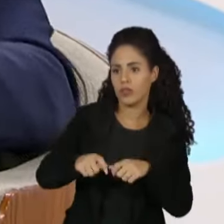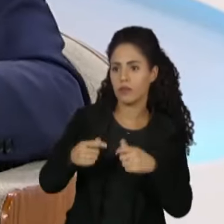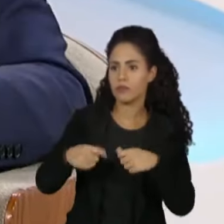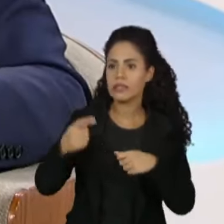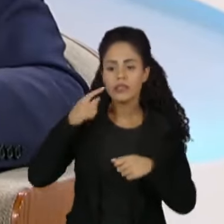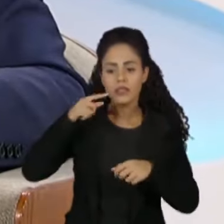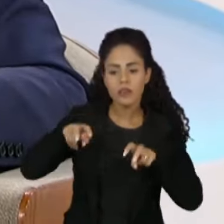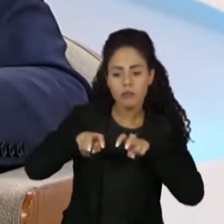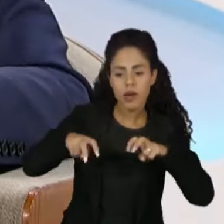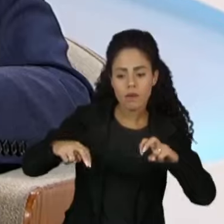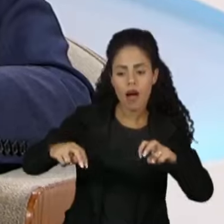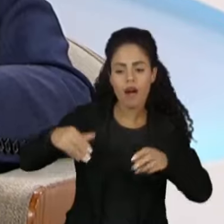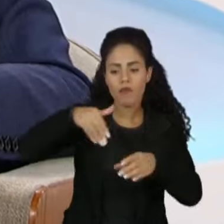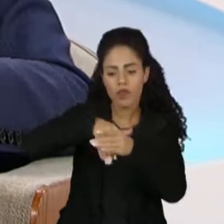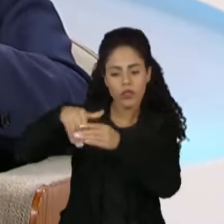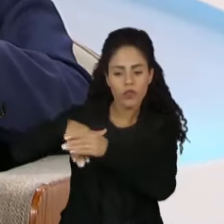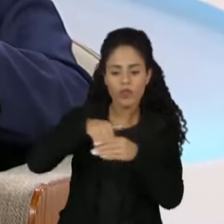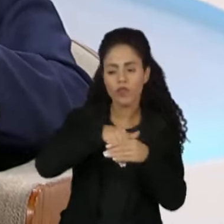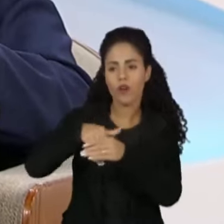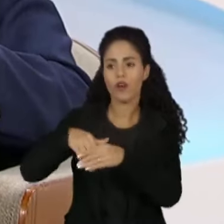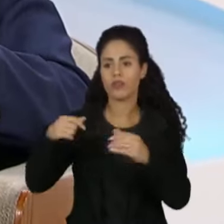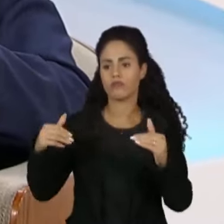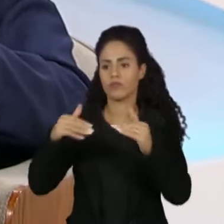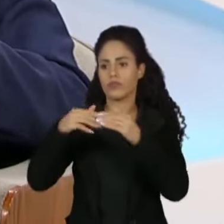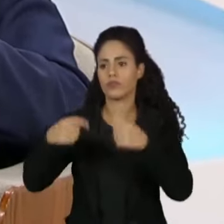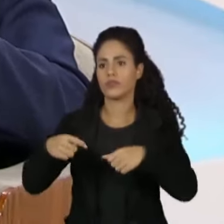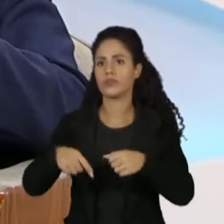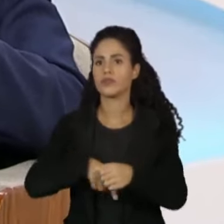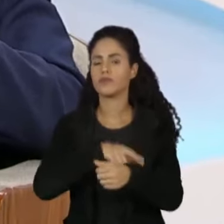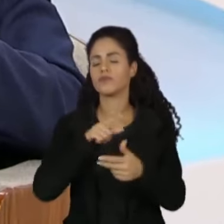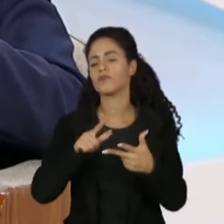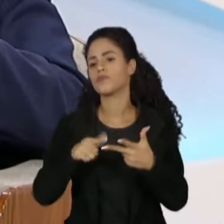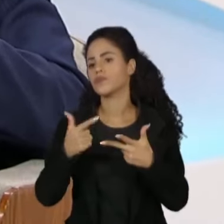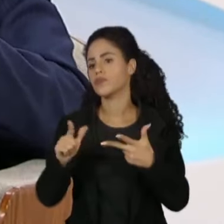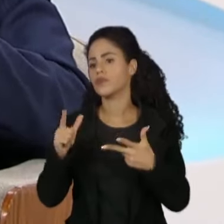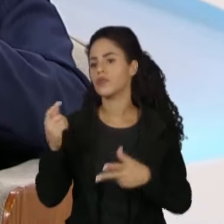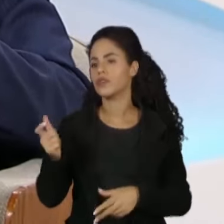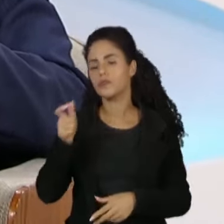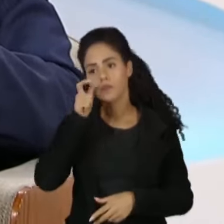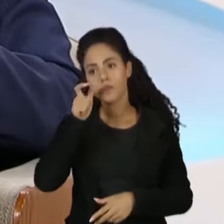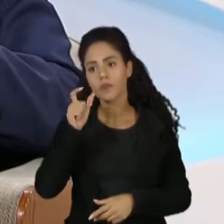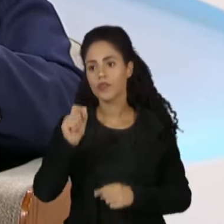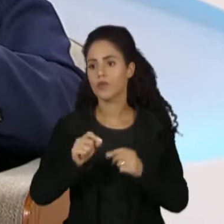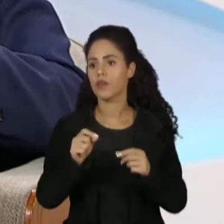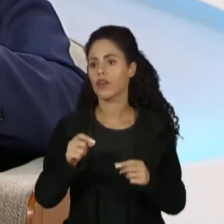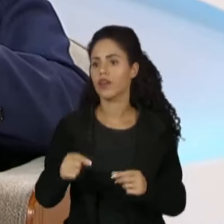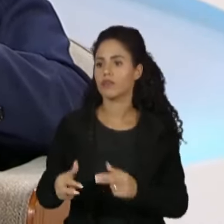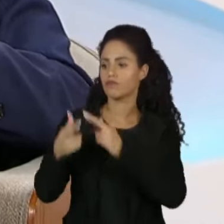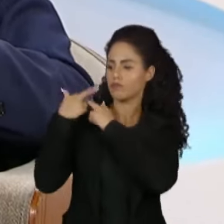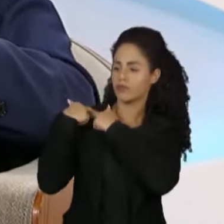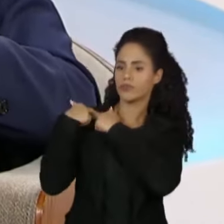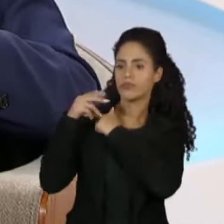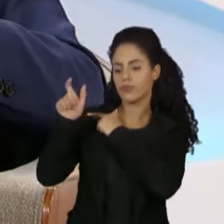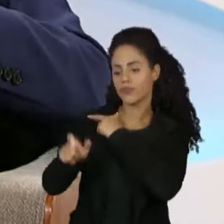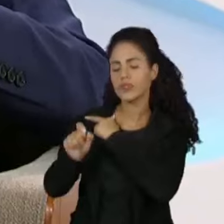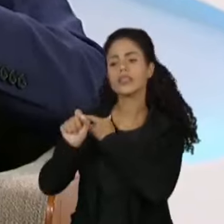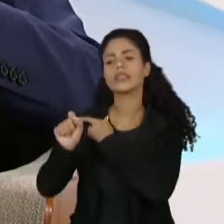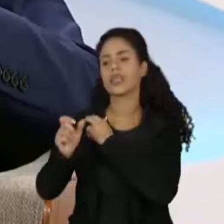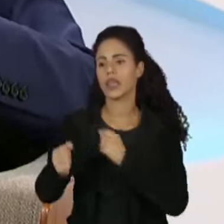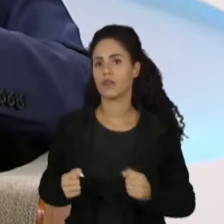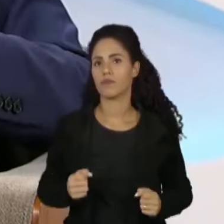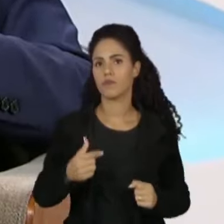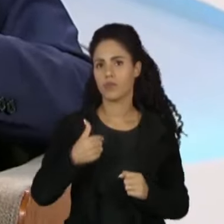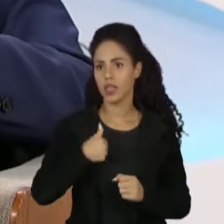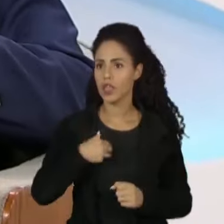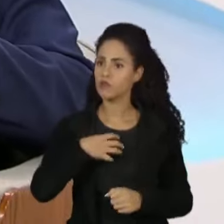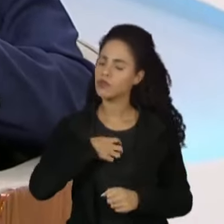resolver pelo regimento interno, e a outra é a questão mais interessante de todas, que é a do mandato. E aqui eu me